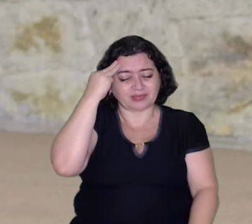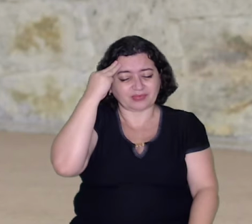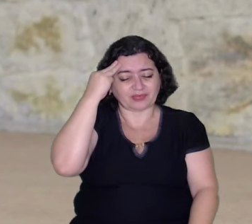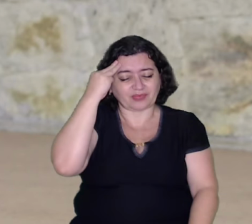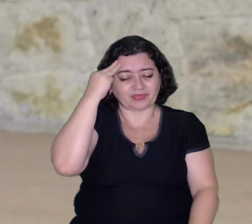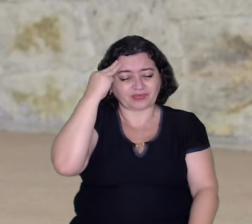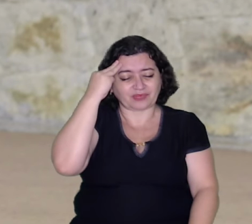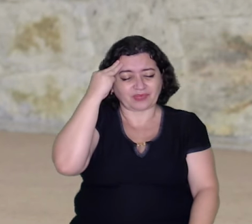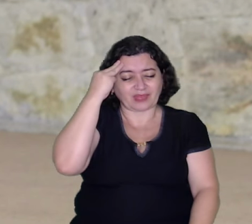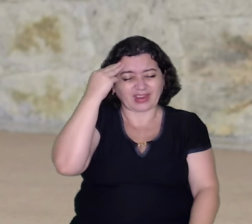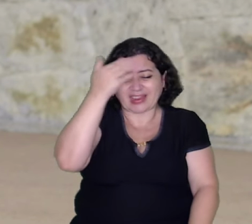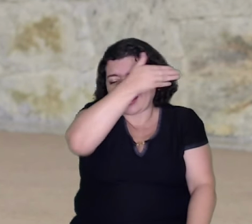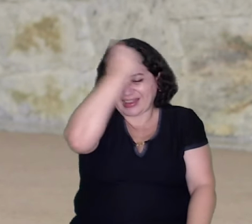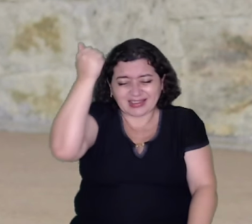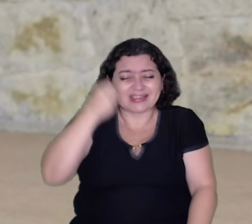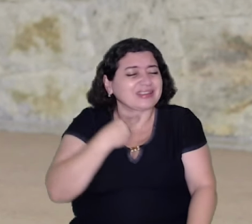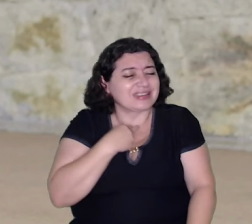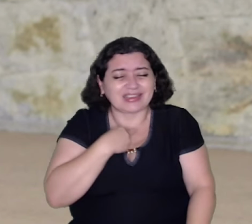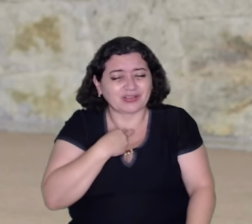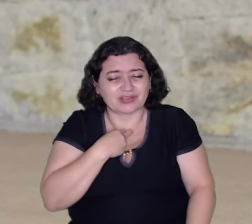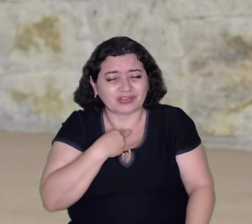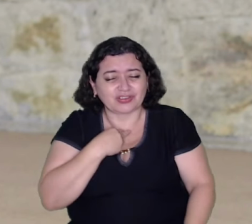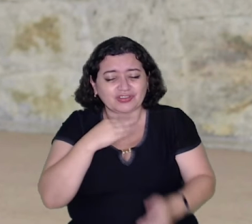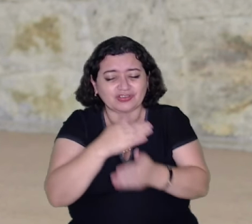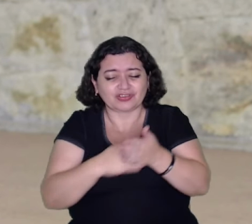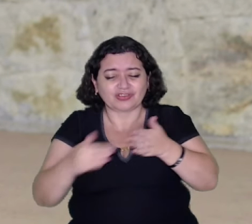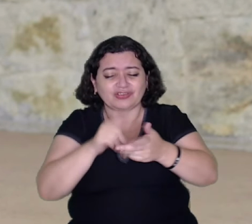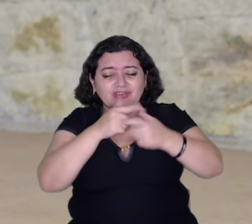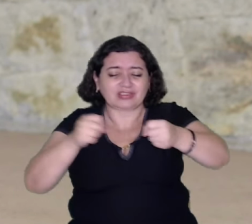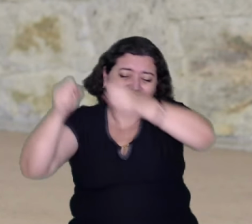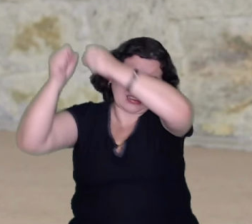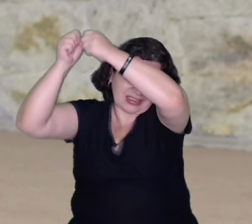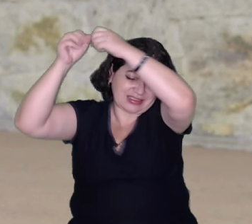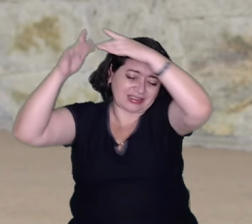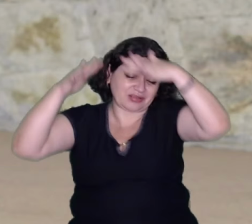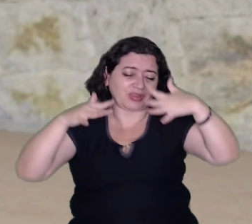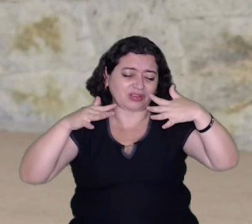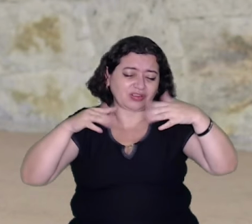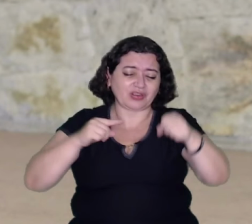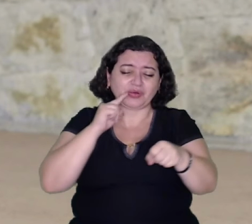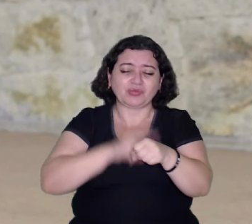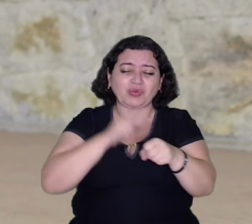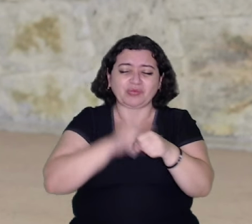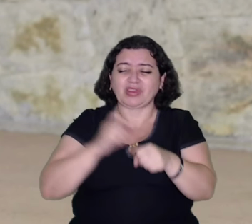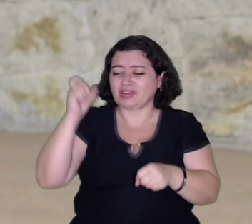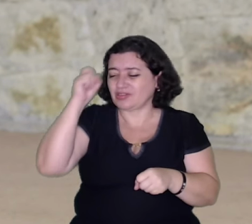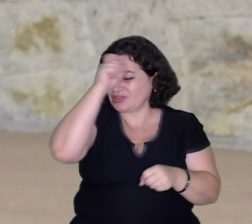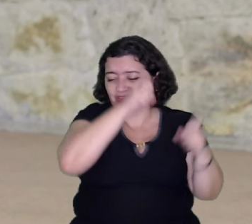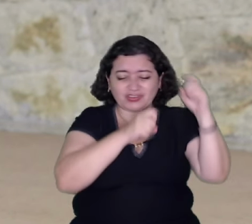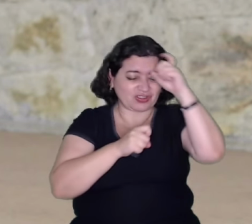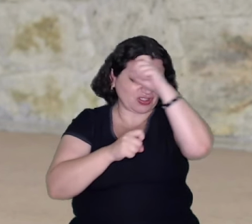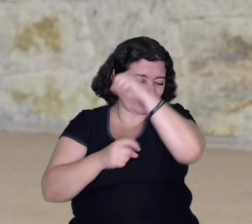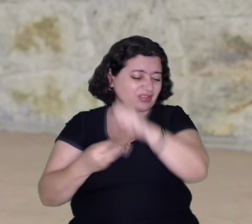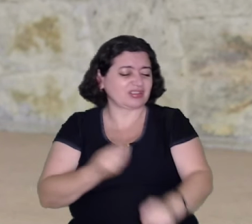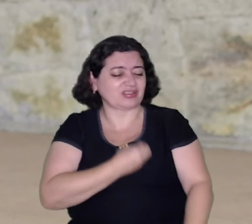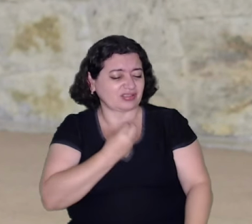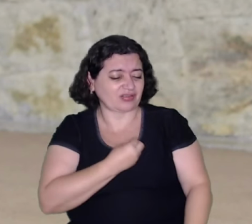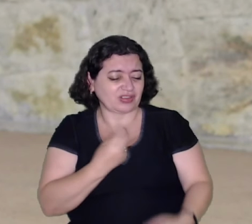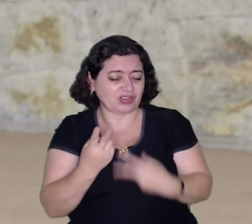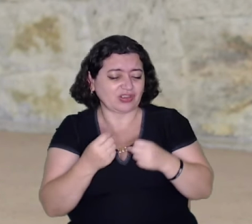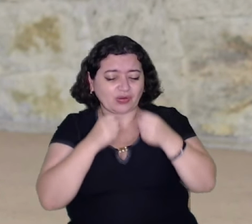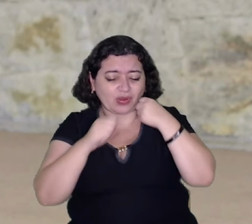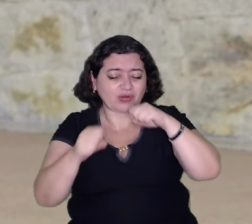que não esqueça de nenhum dos Teus benefícios, ó Pai. Todos os momentos difíceis das nossas vidas, assim como o salmista